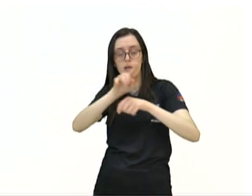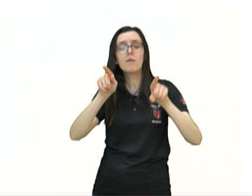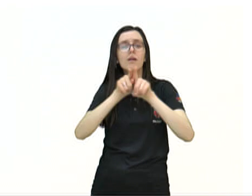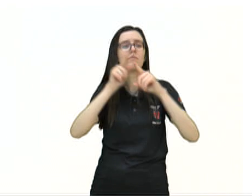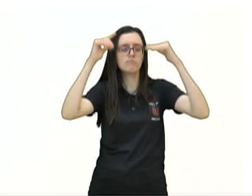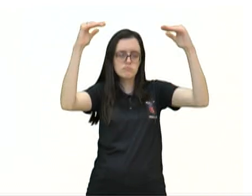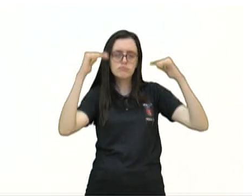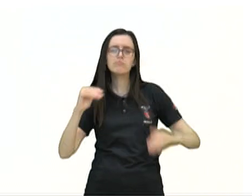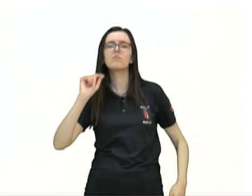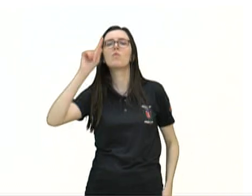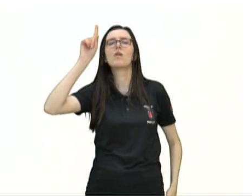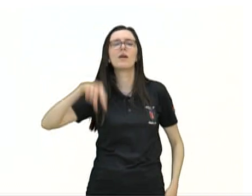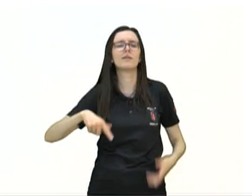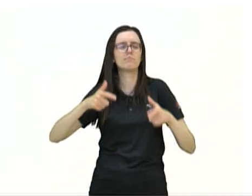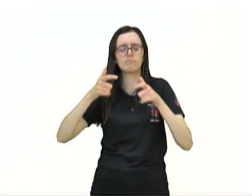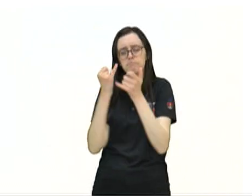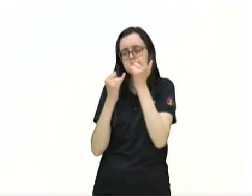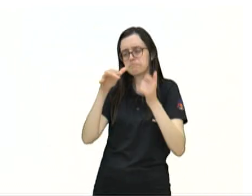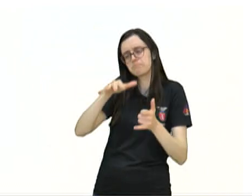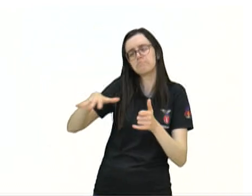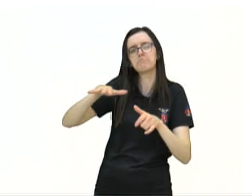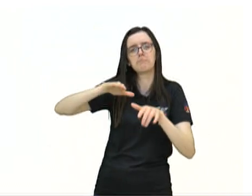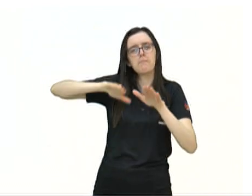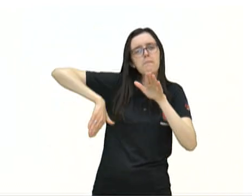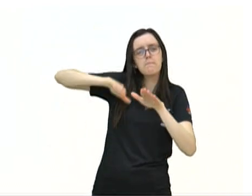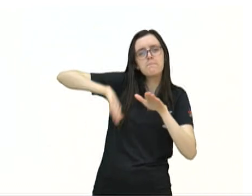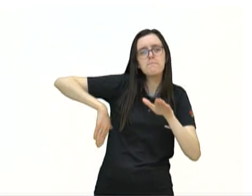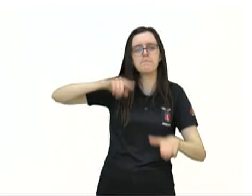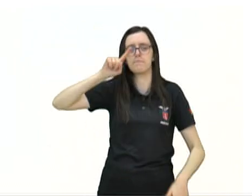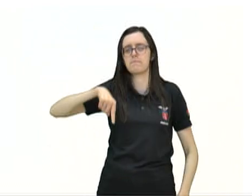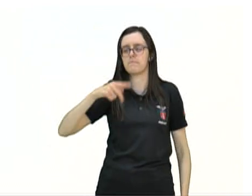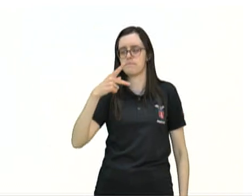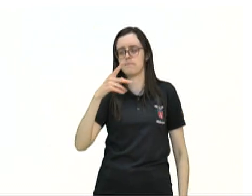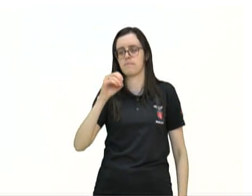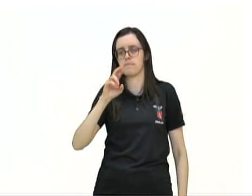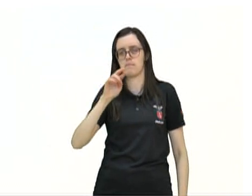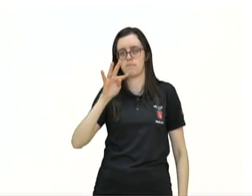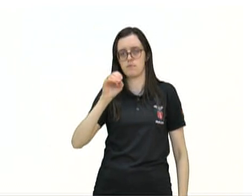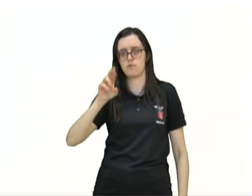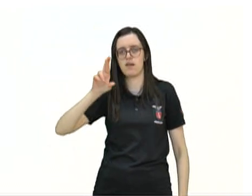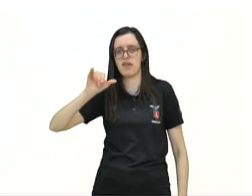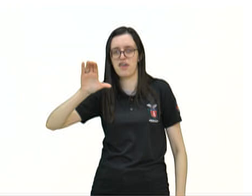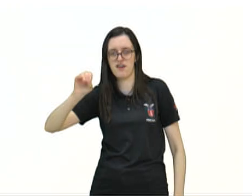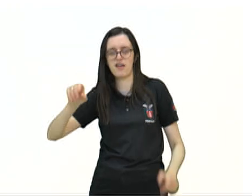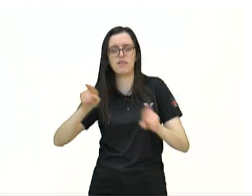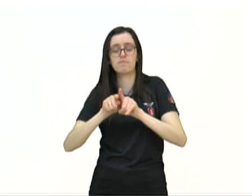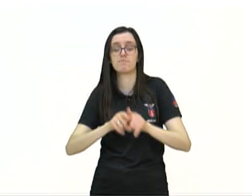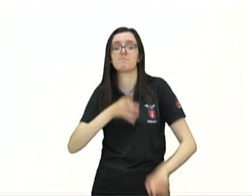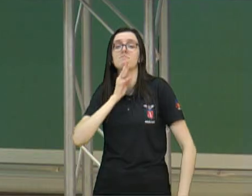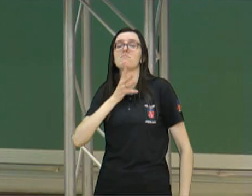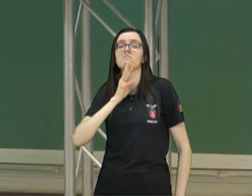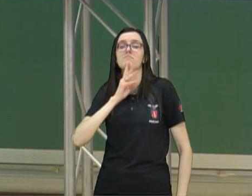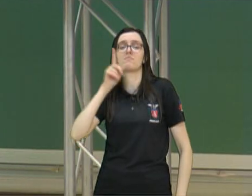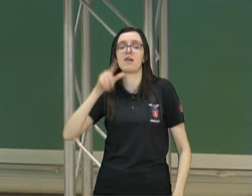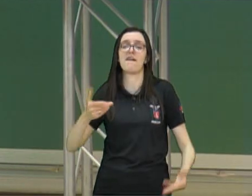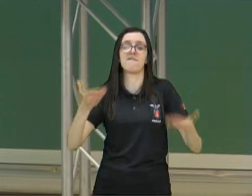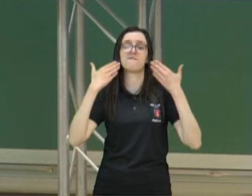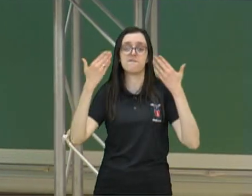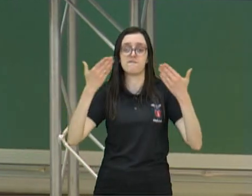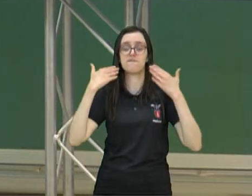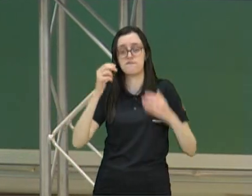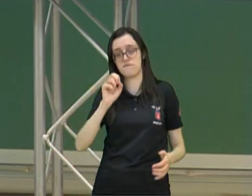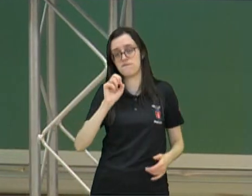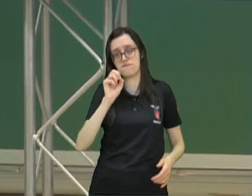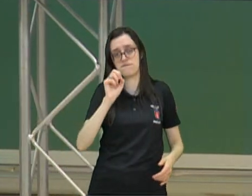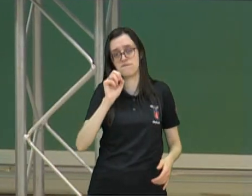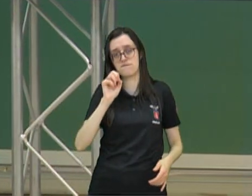esta aqui é a Prainha, a Prainha de Porto Rico, bem conhecida, principalmente no verão, ok? Esses